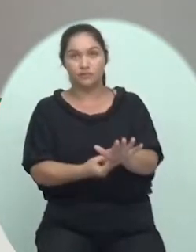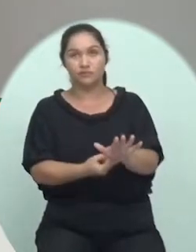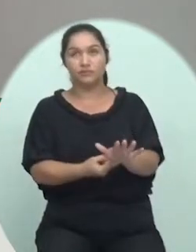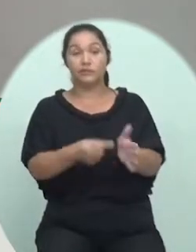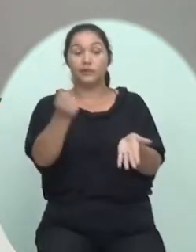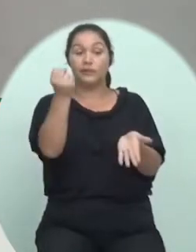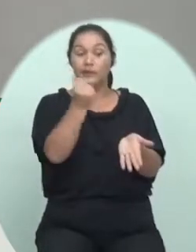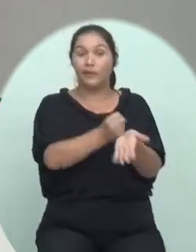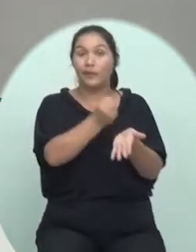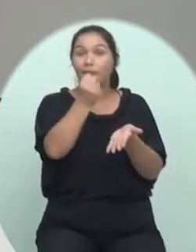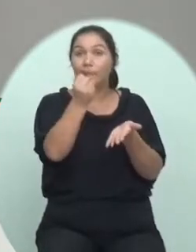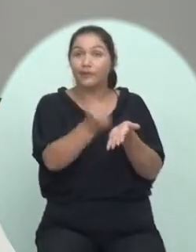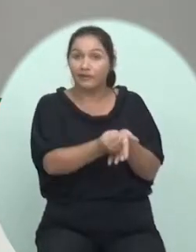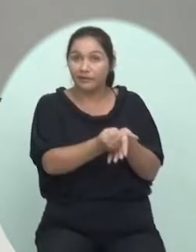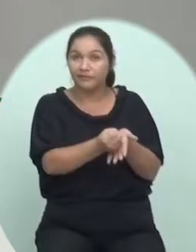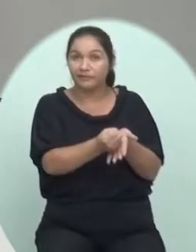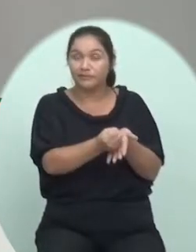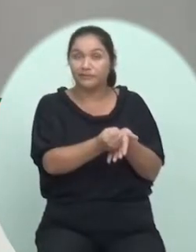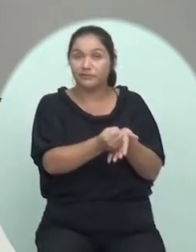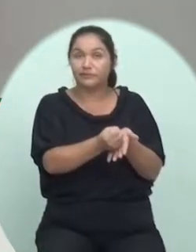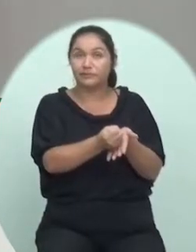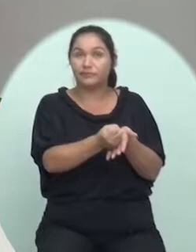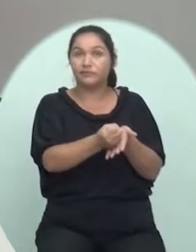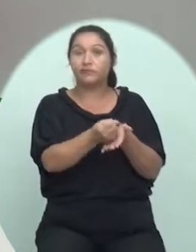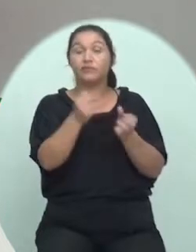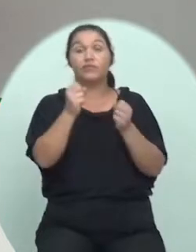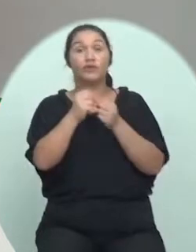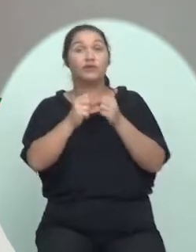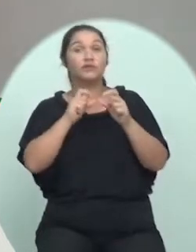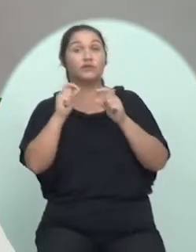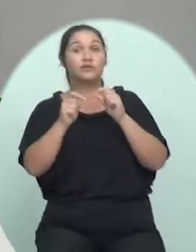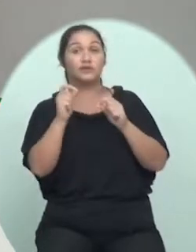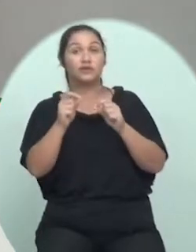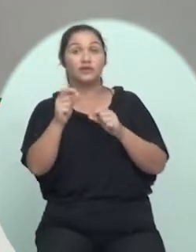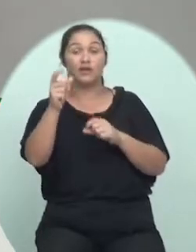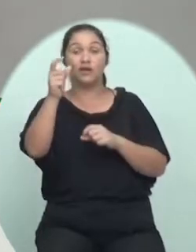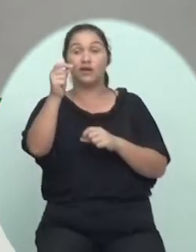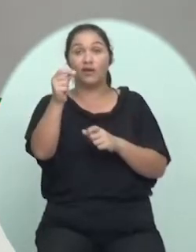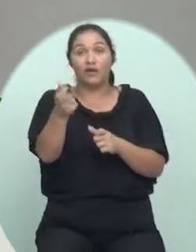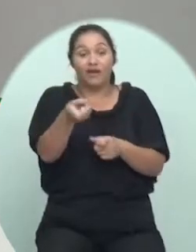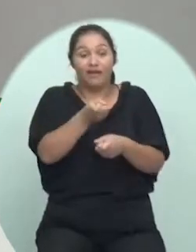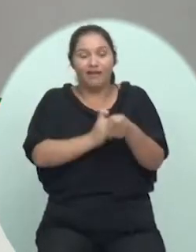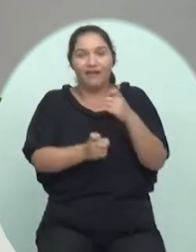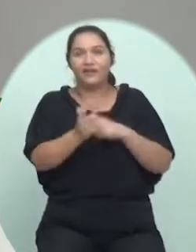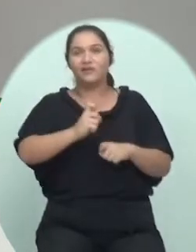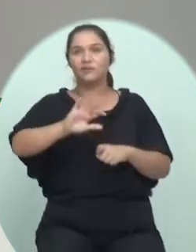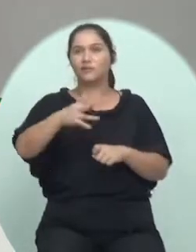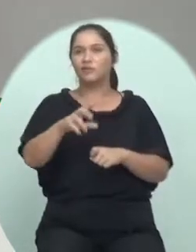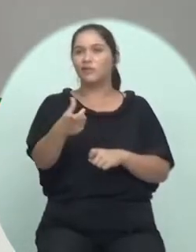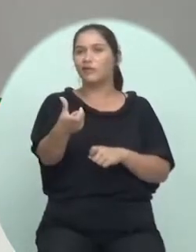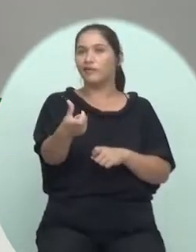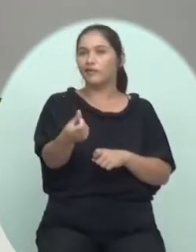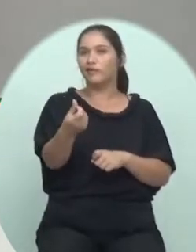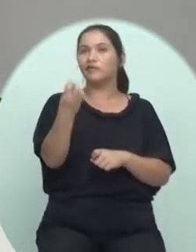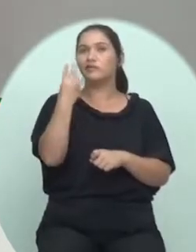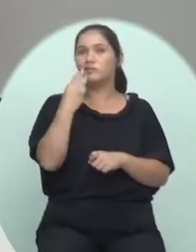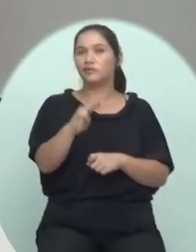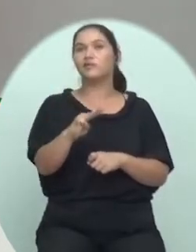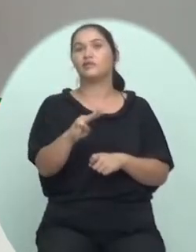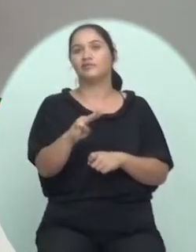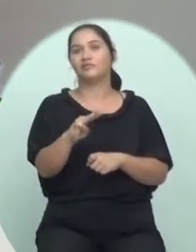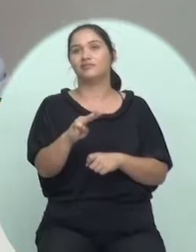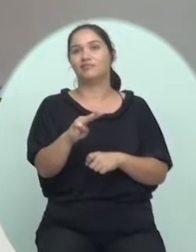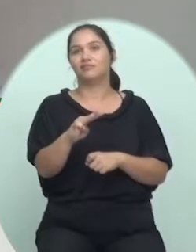serviço vai gerar uma economia na ordem de aproximadamente 6 milhões para os próximos